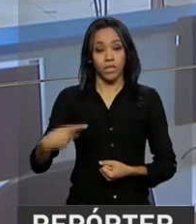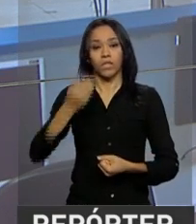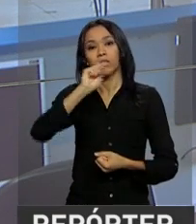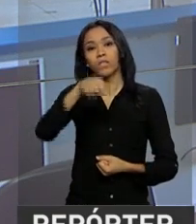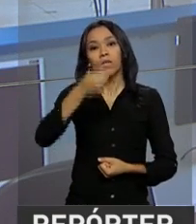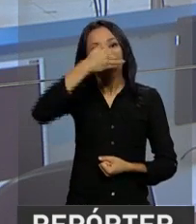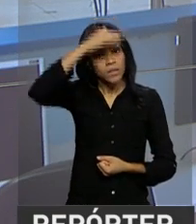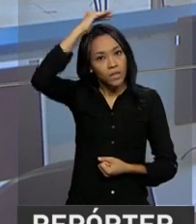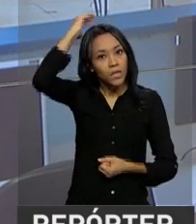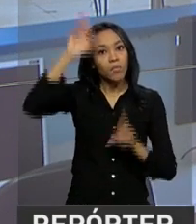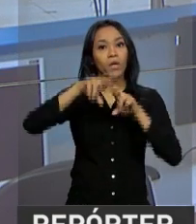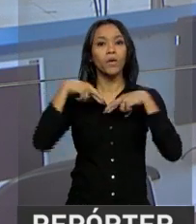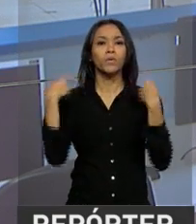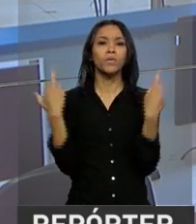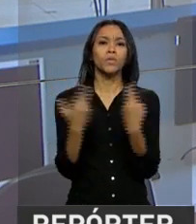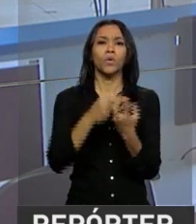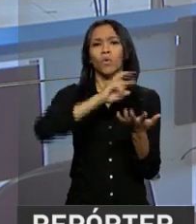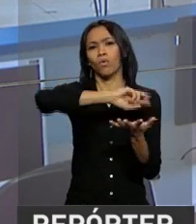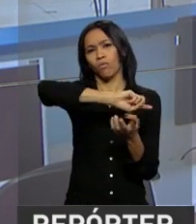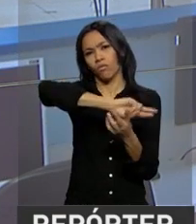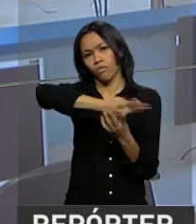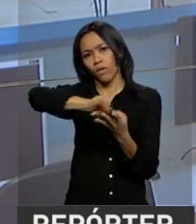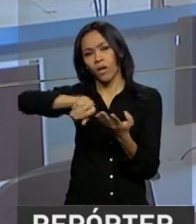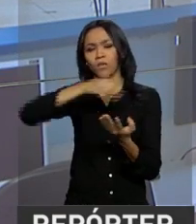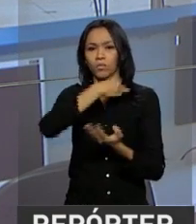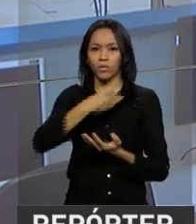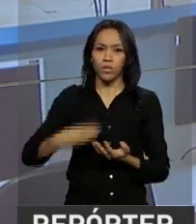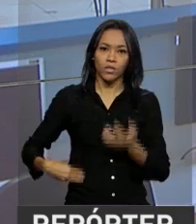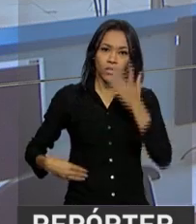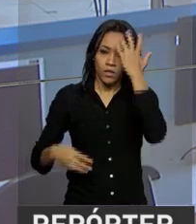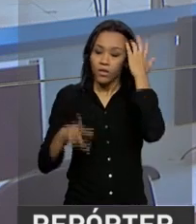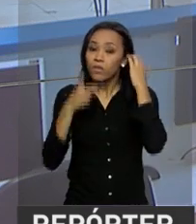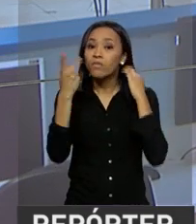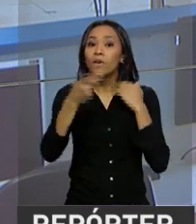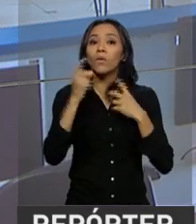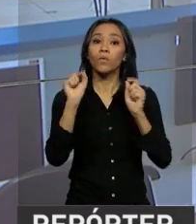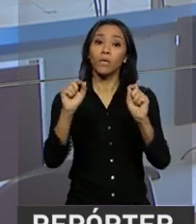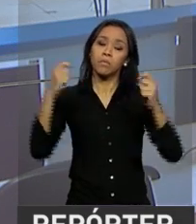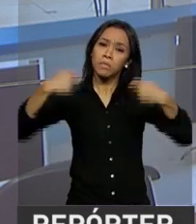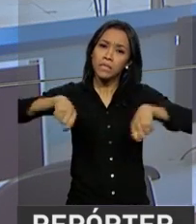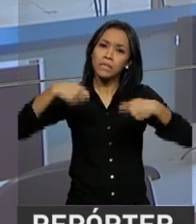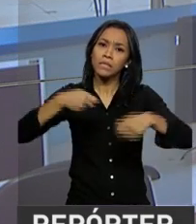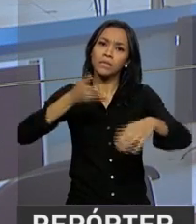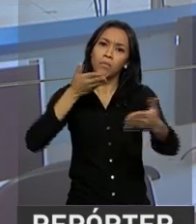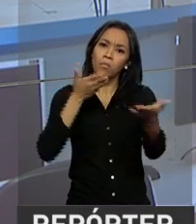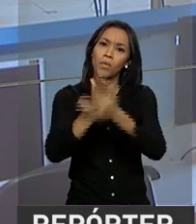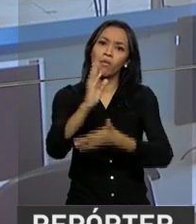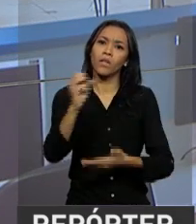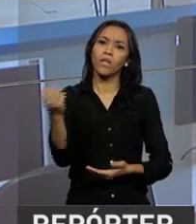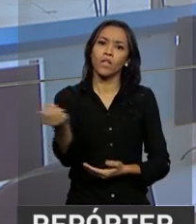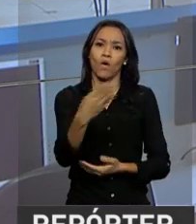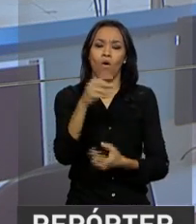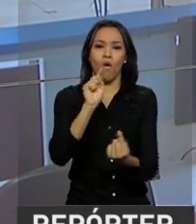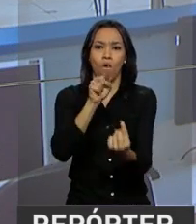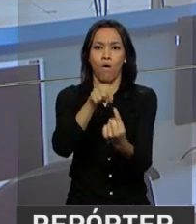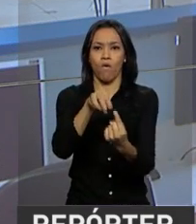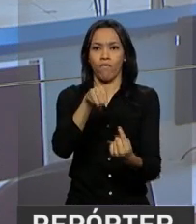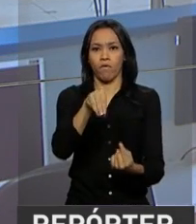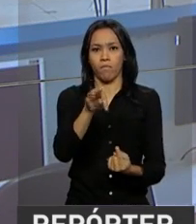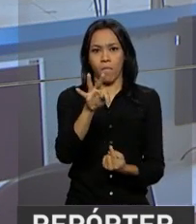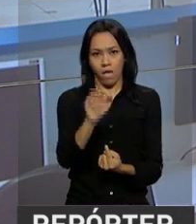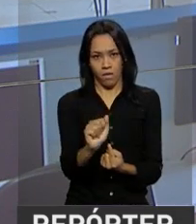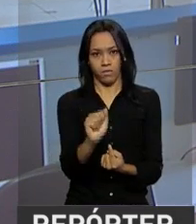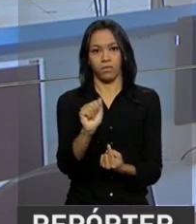ministros e com líderes partidários e, no início do encontro, falou sobre a necessidade de aprovação da nova meta fiscal